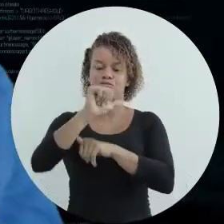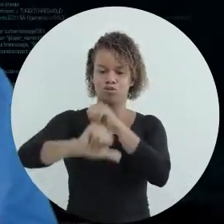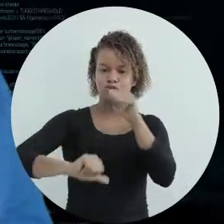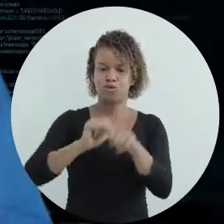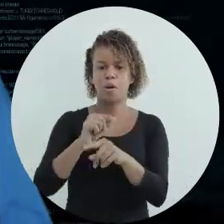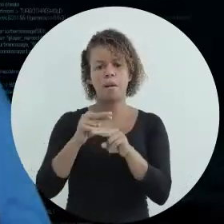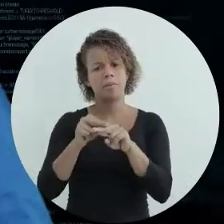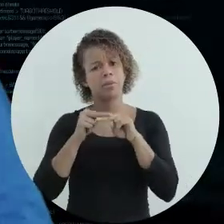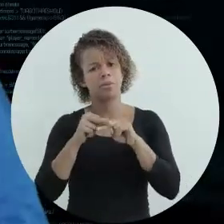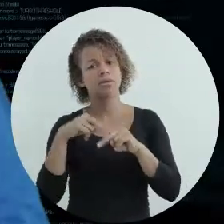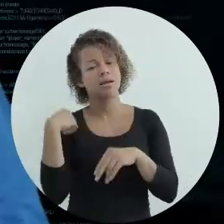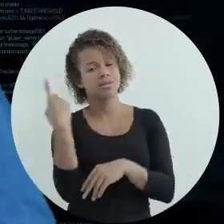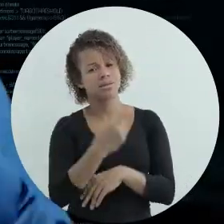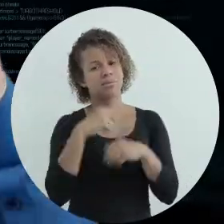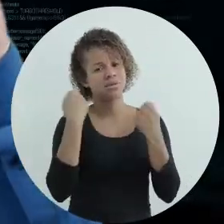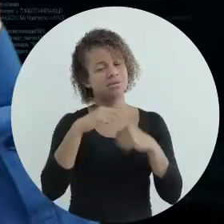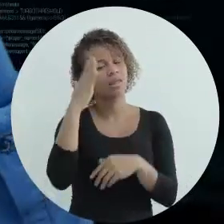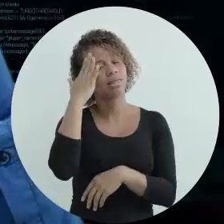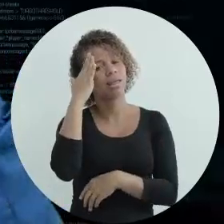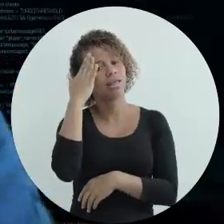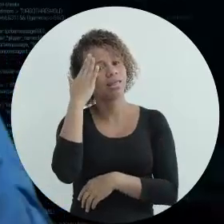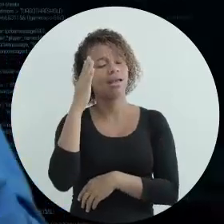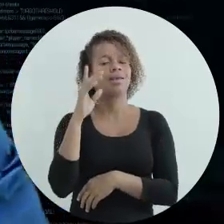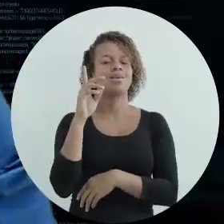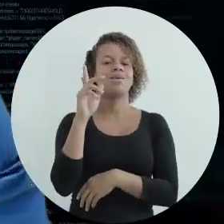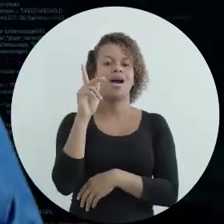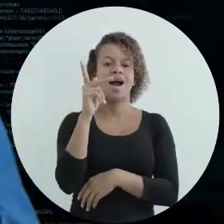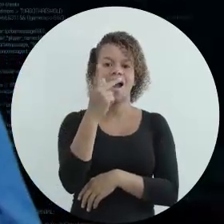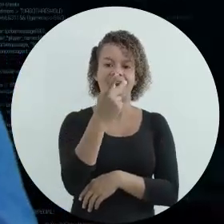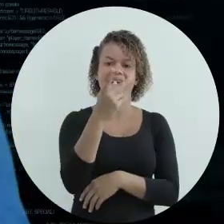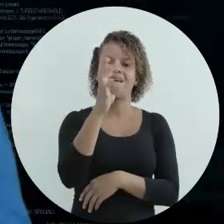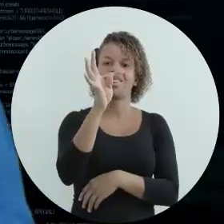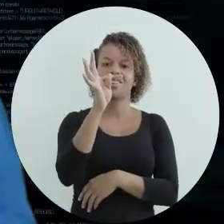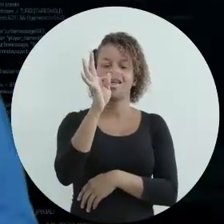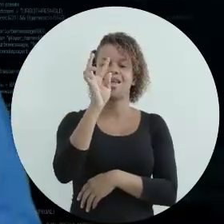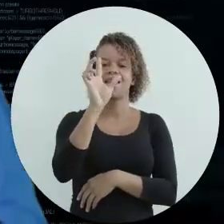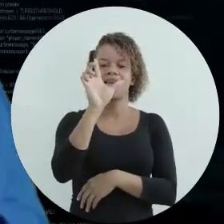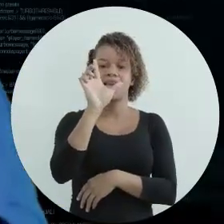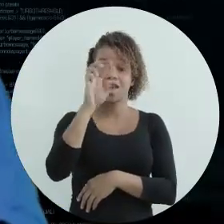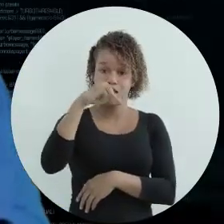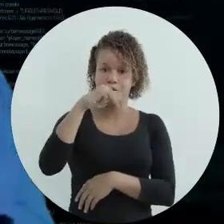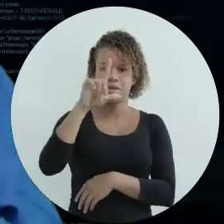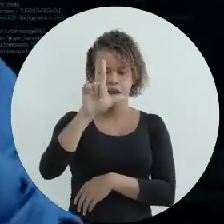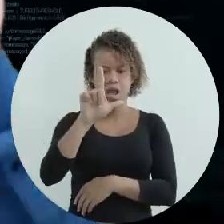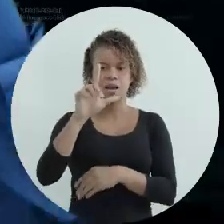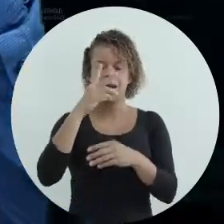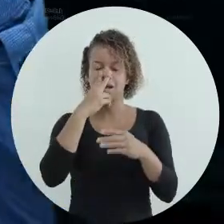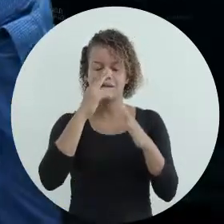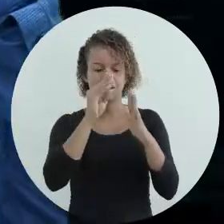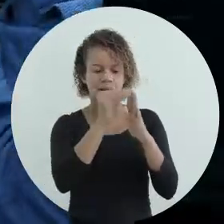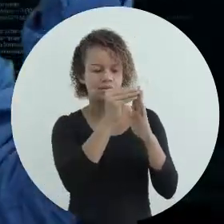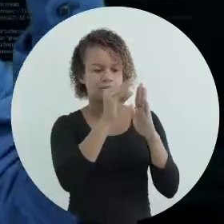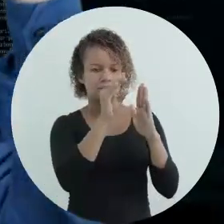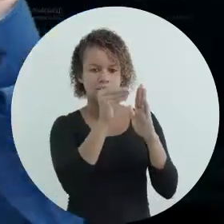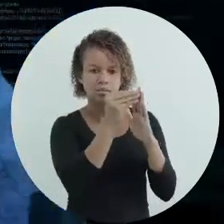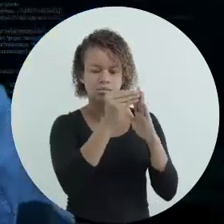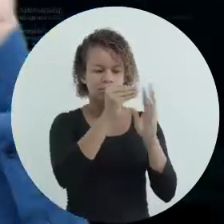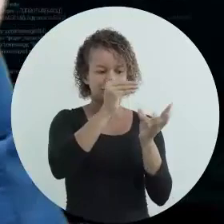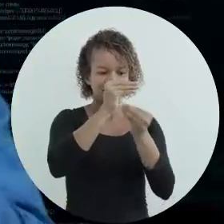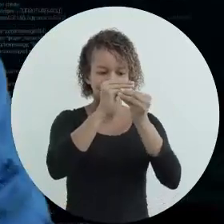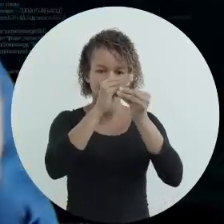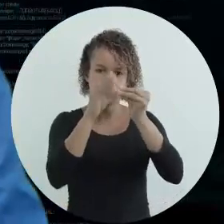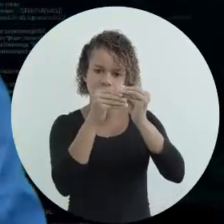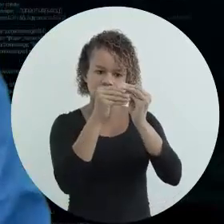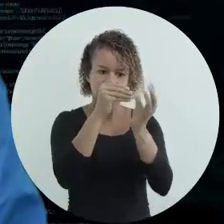precisa entender que o HTML ele é como se fossem caixinhas dentro de caixinhas. E quando a gente coloca essas caixinhas